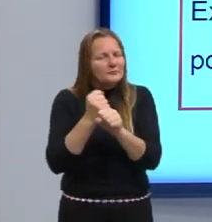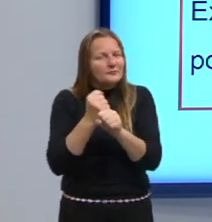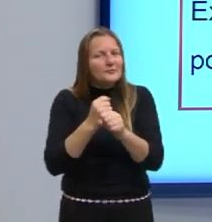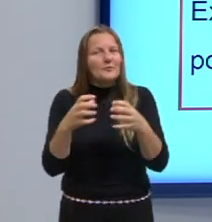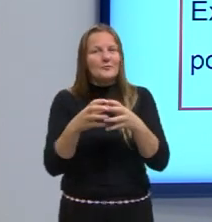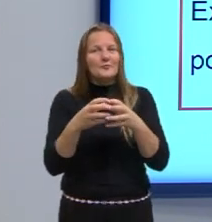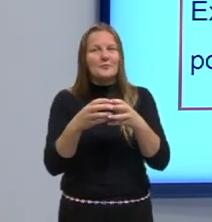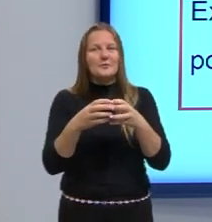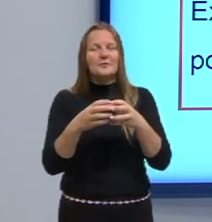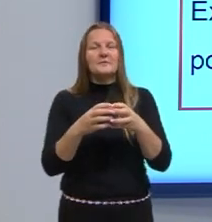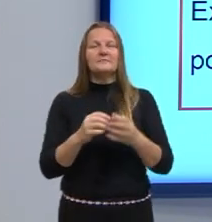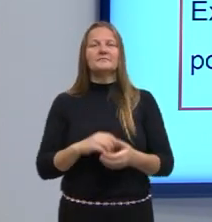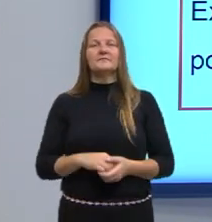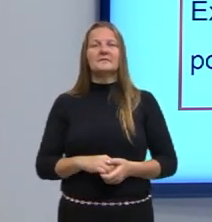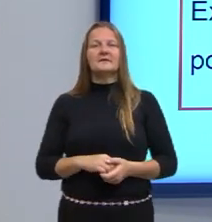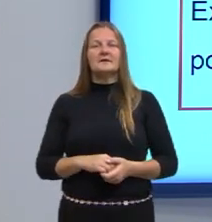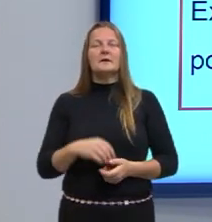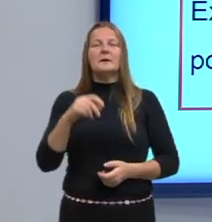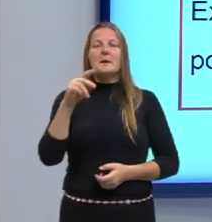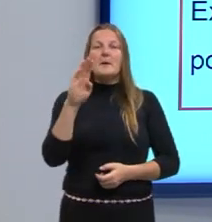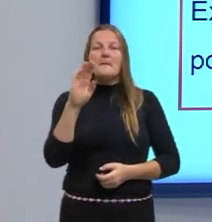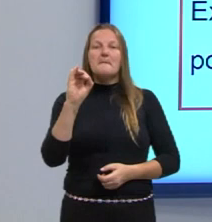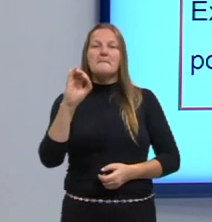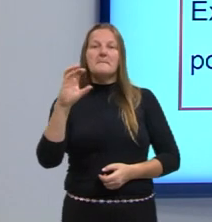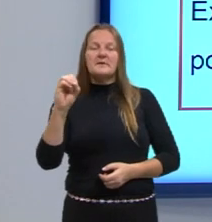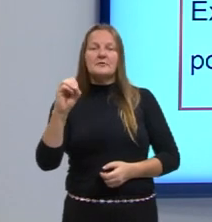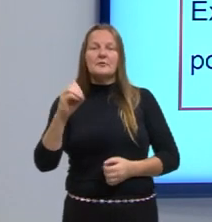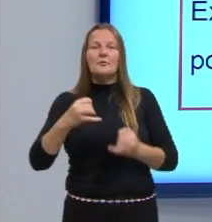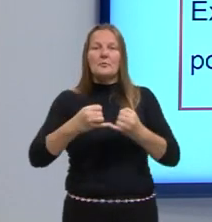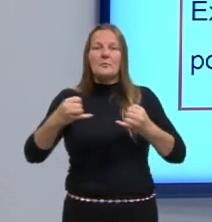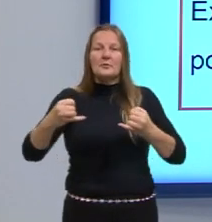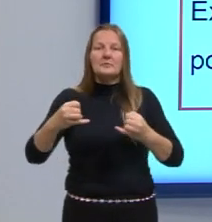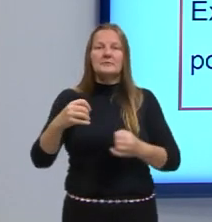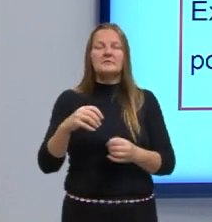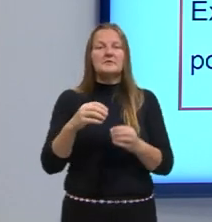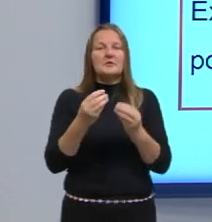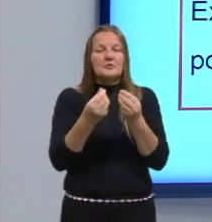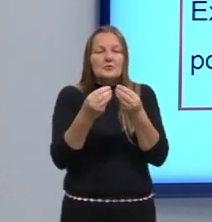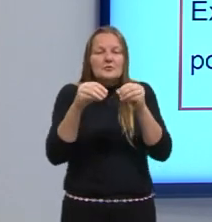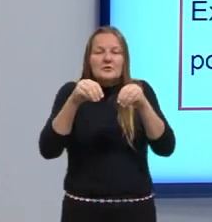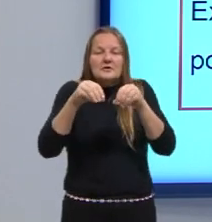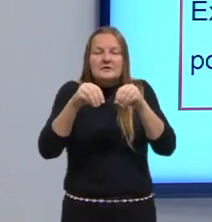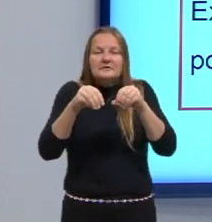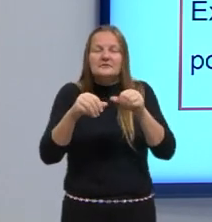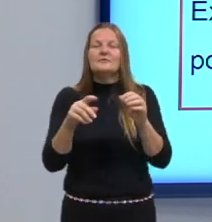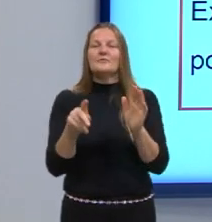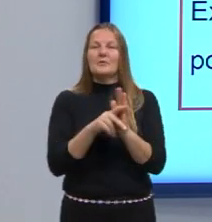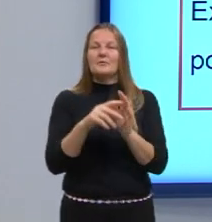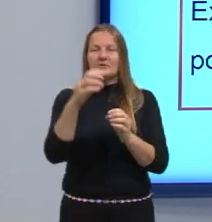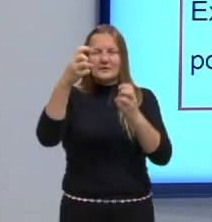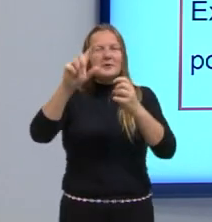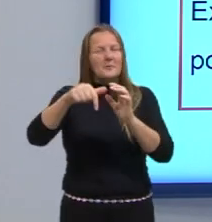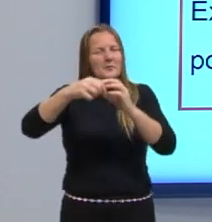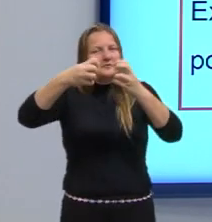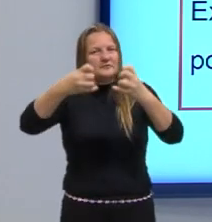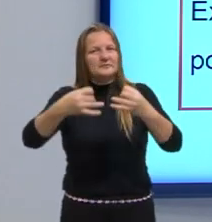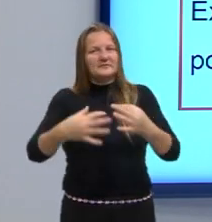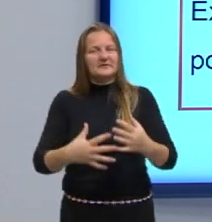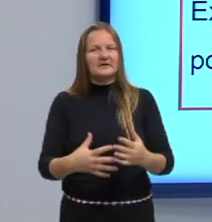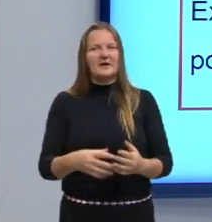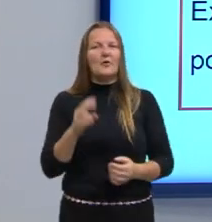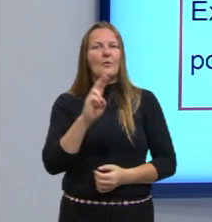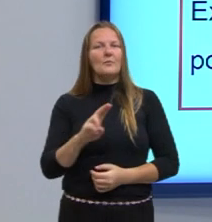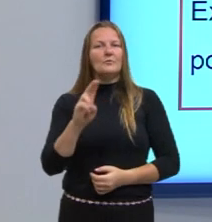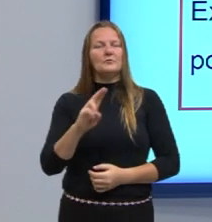um biofilm né De Um bio polímero através da Quitosana que é um resíduo Então vou explicar para vocês aí essa utilização de resíduo